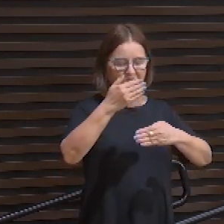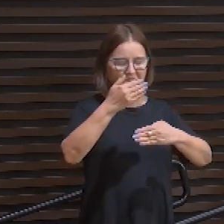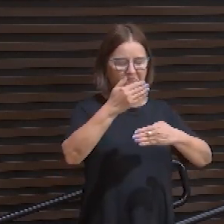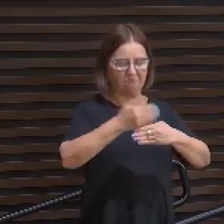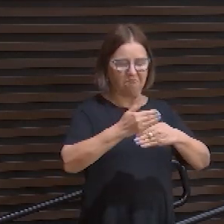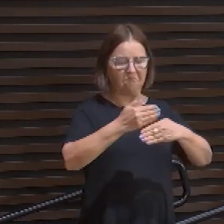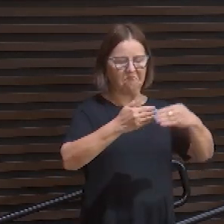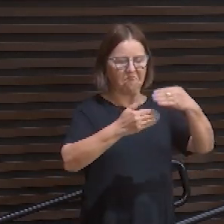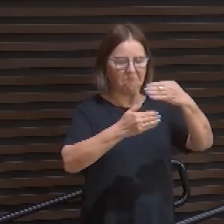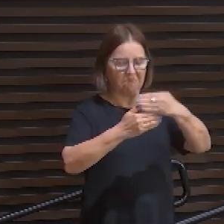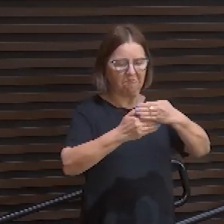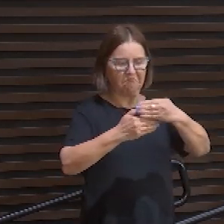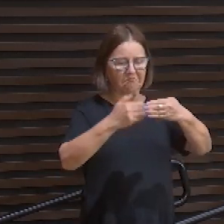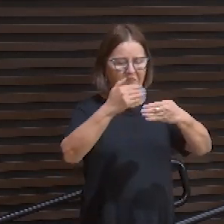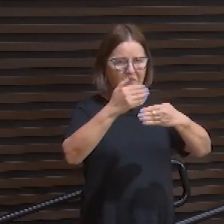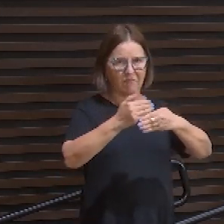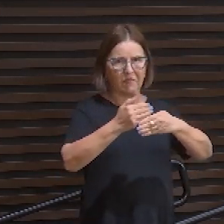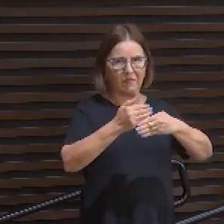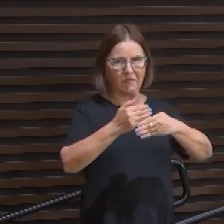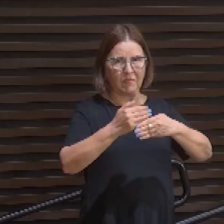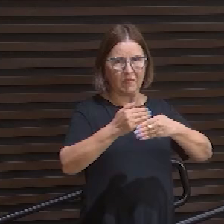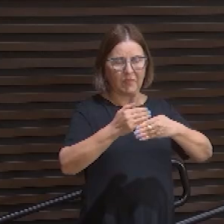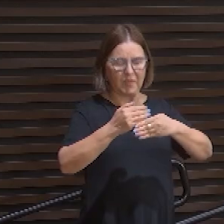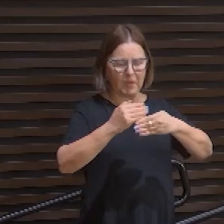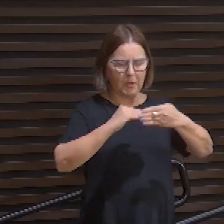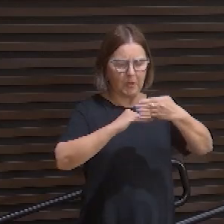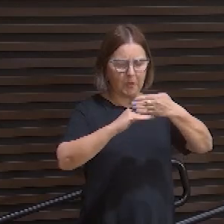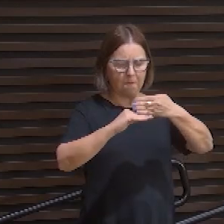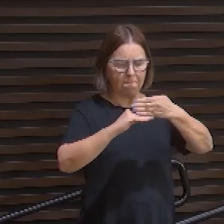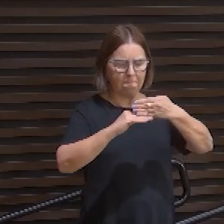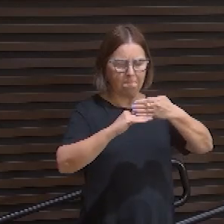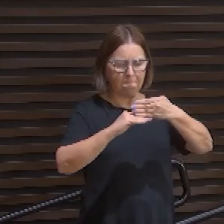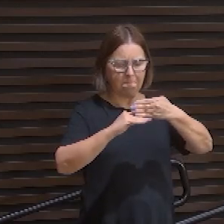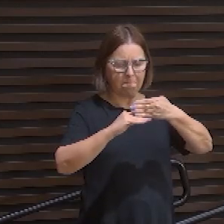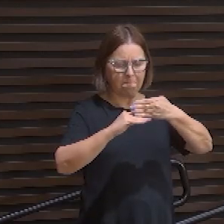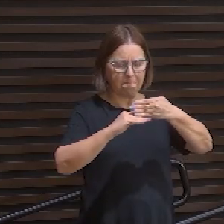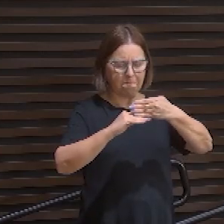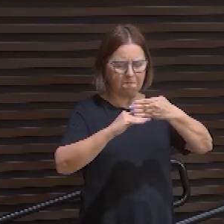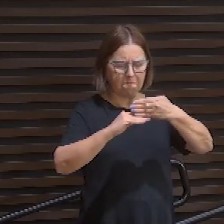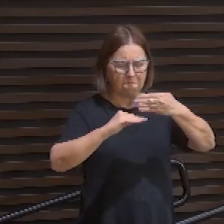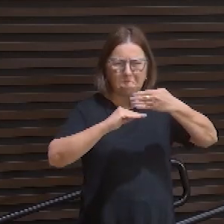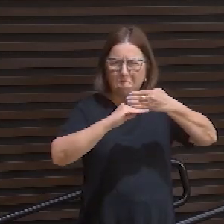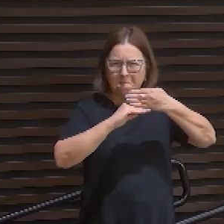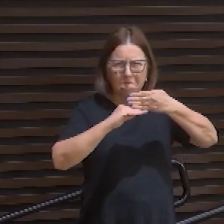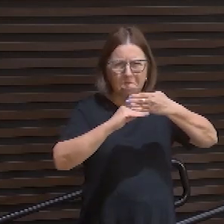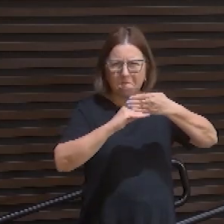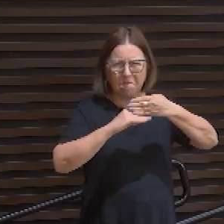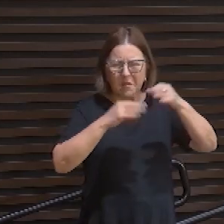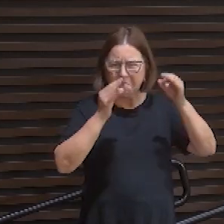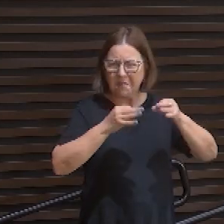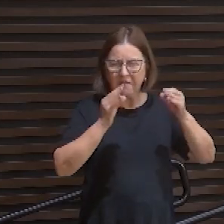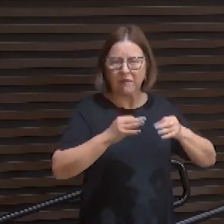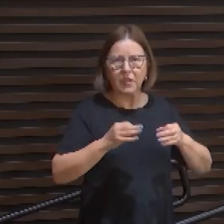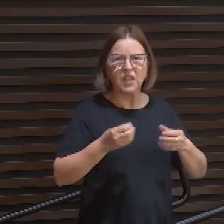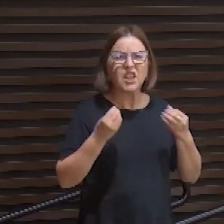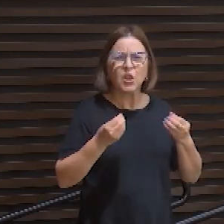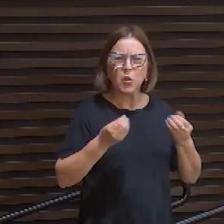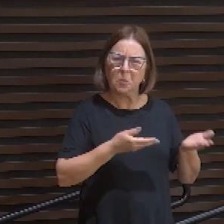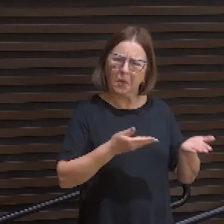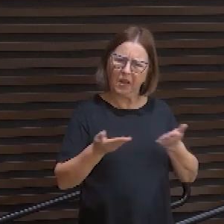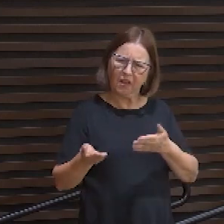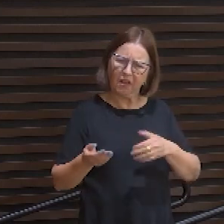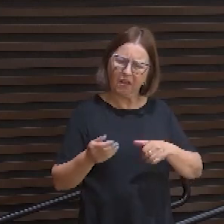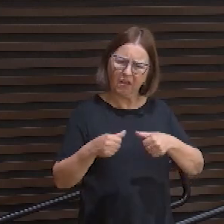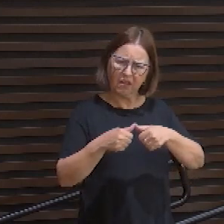Como é que eles cortaram essas pedras? E como eles carregaram essas pedras? E de